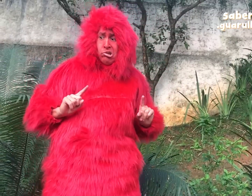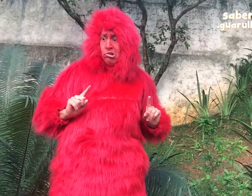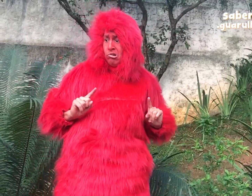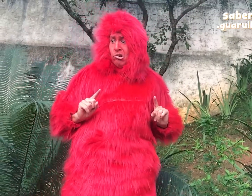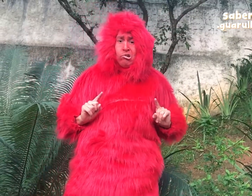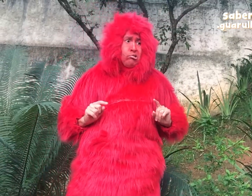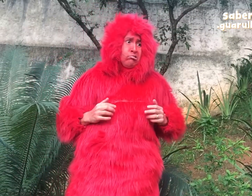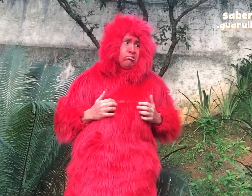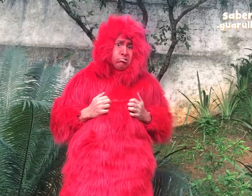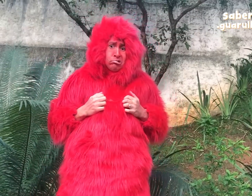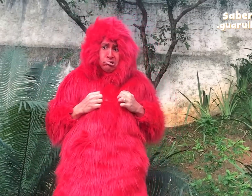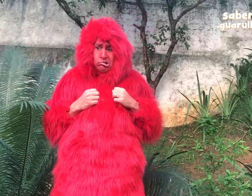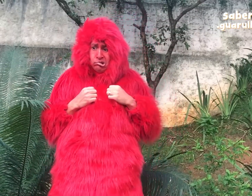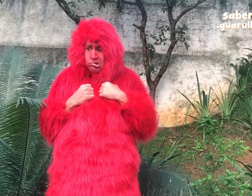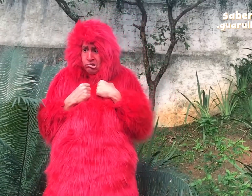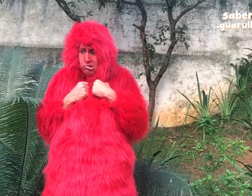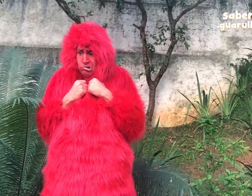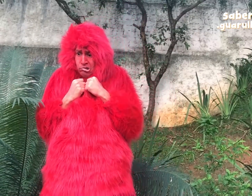Não vou não.